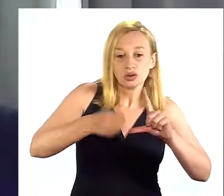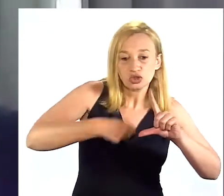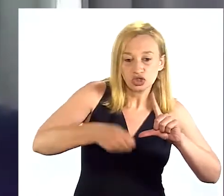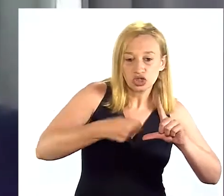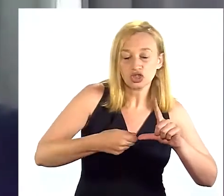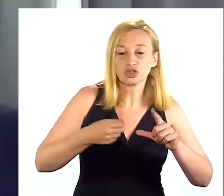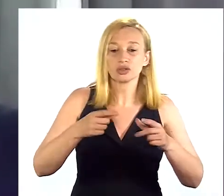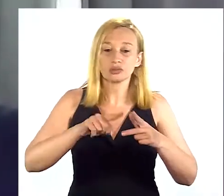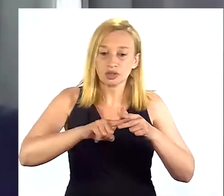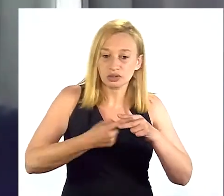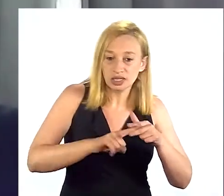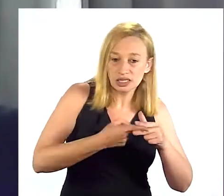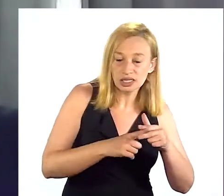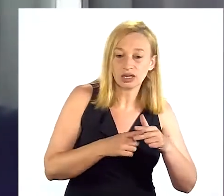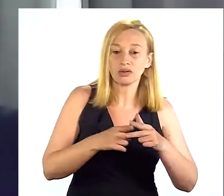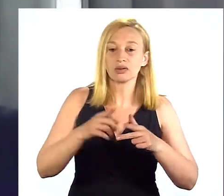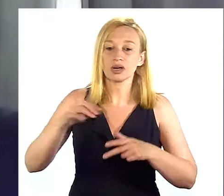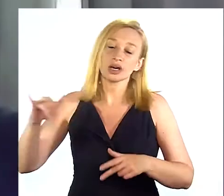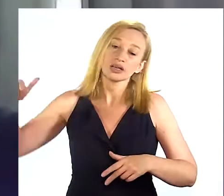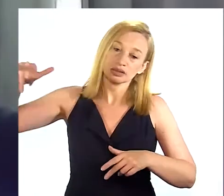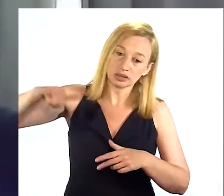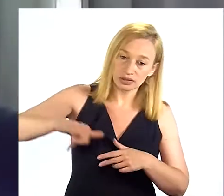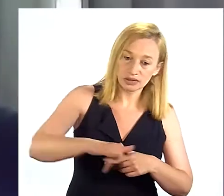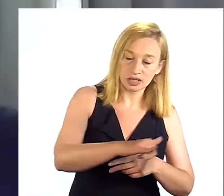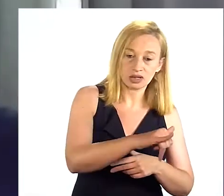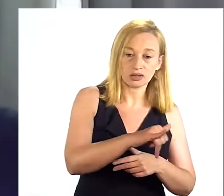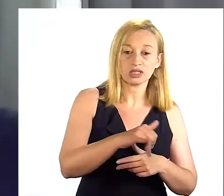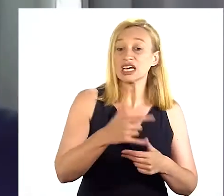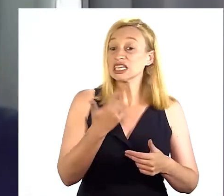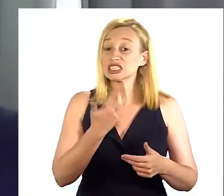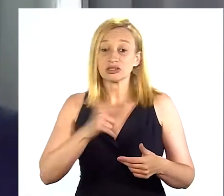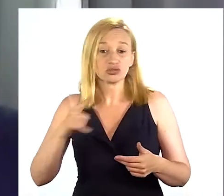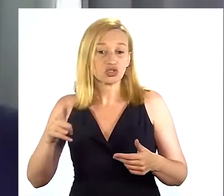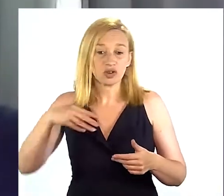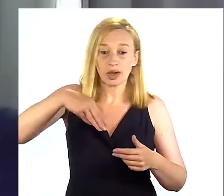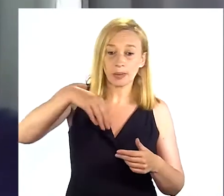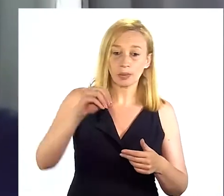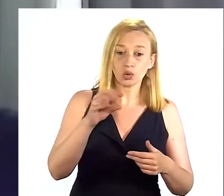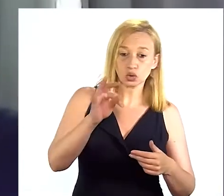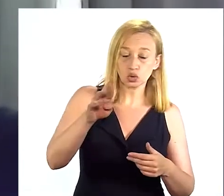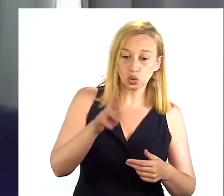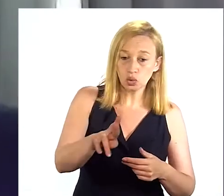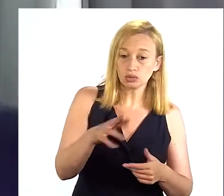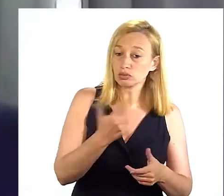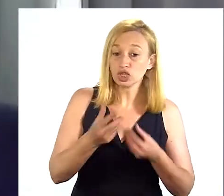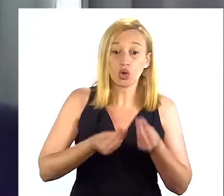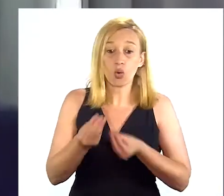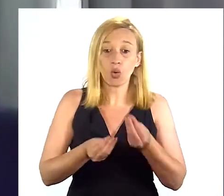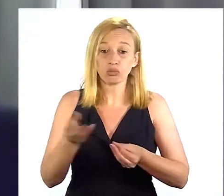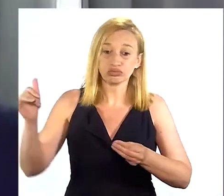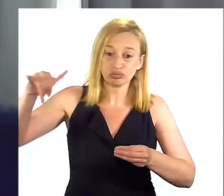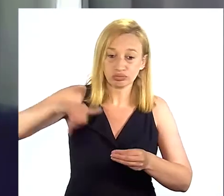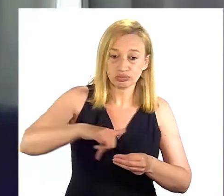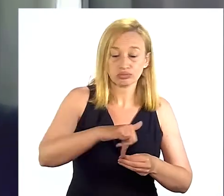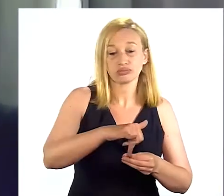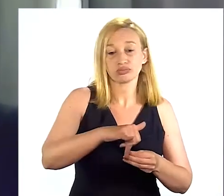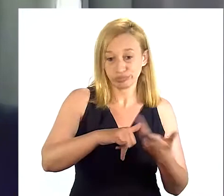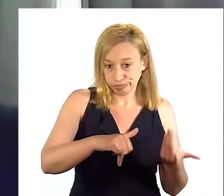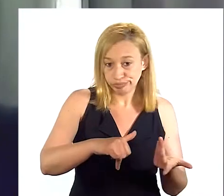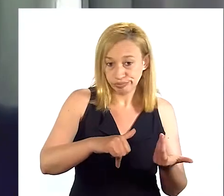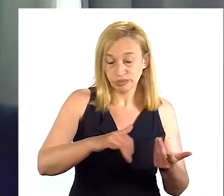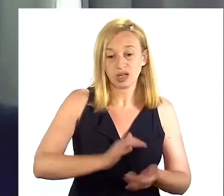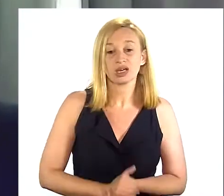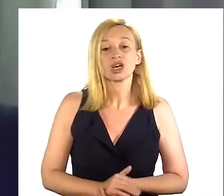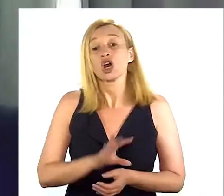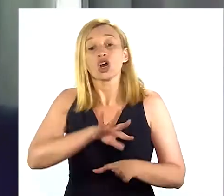faz manutenção onde? Nos motores das aeronaves. Se não tiver motor, não tem na aeronave. Então, vocês reparem o tamanho do setor